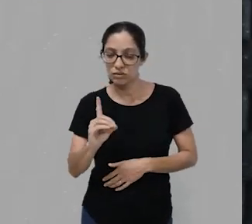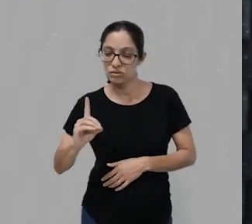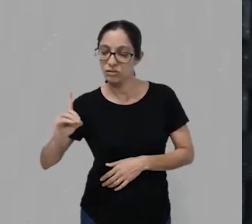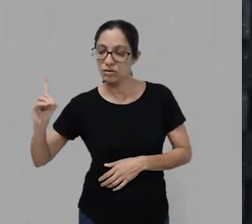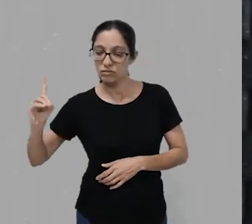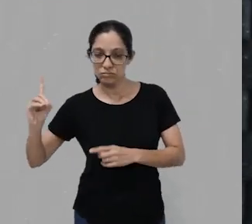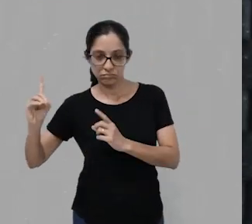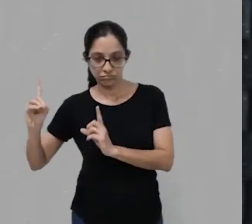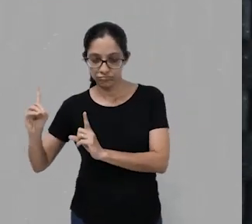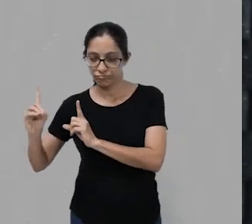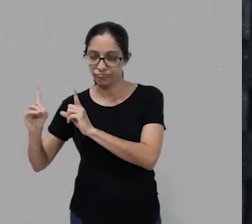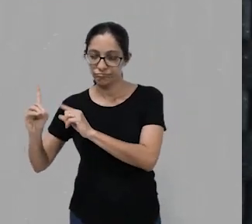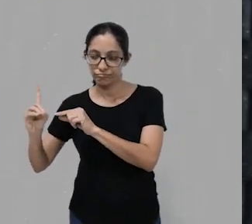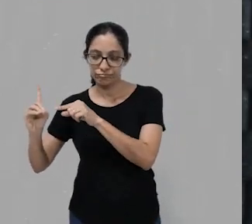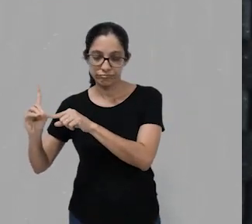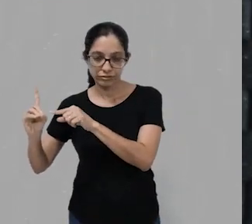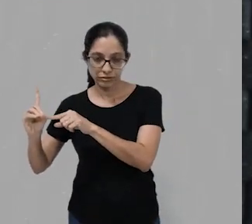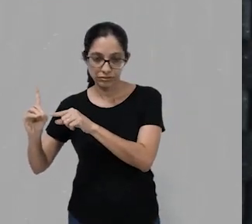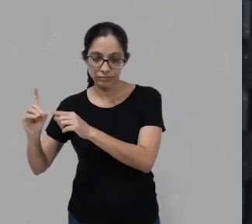da quadra,